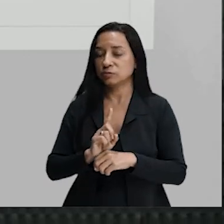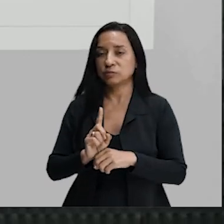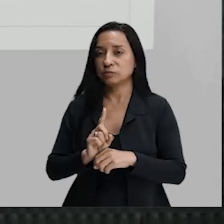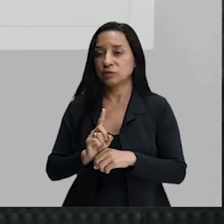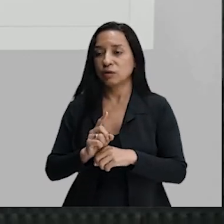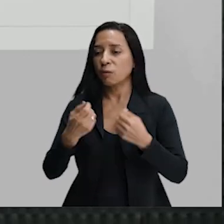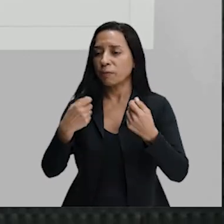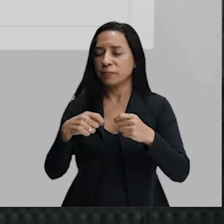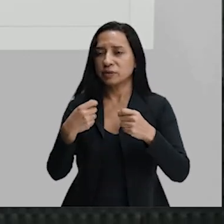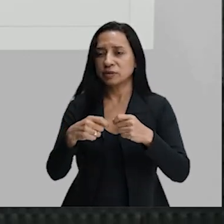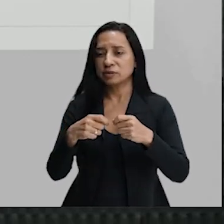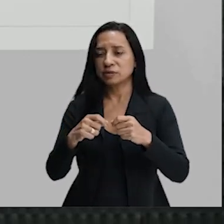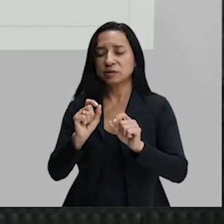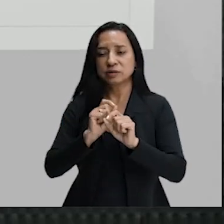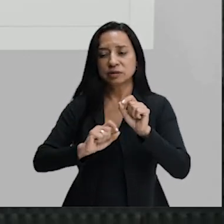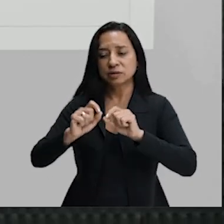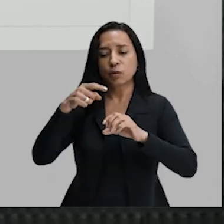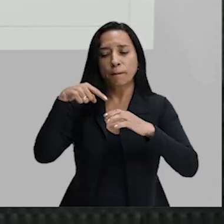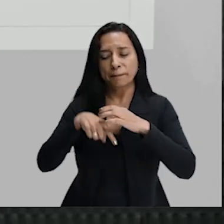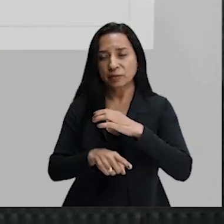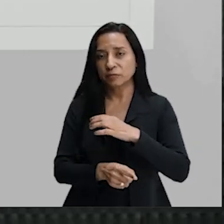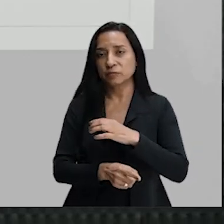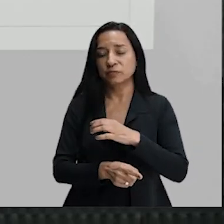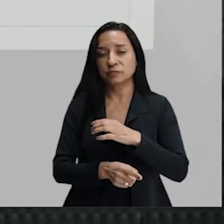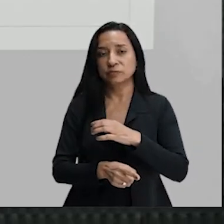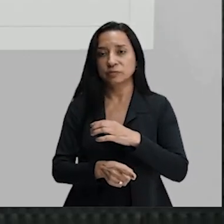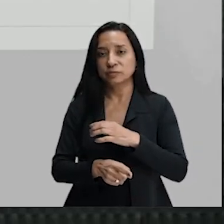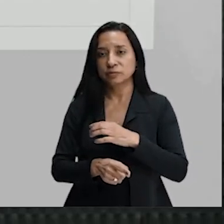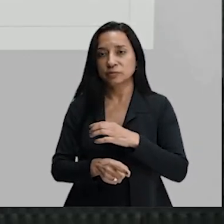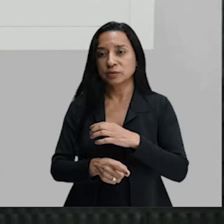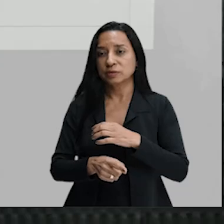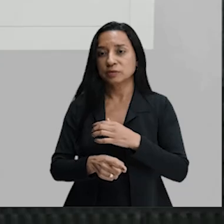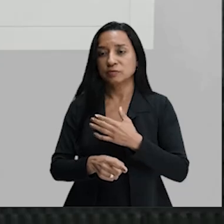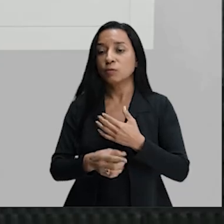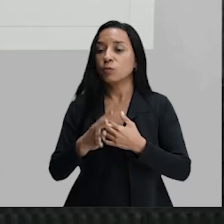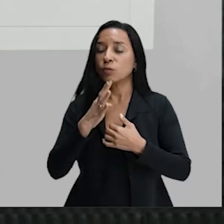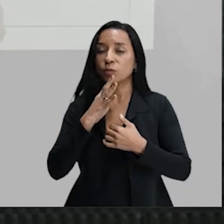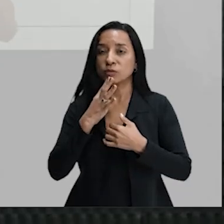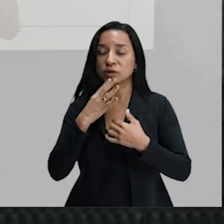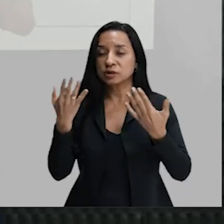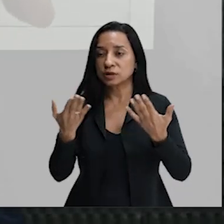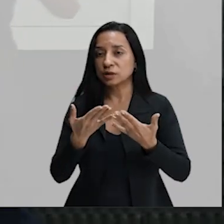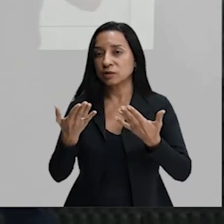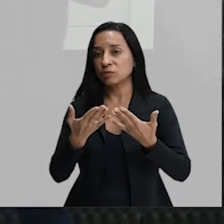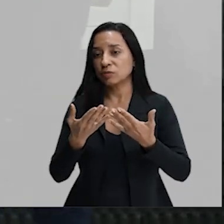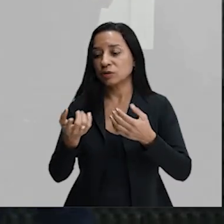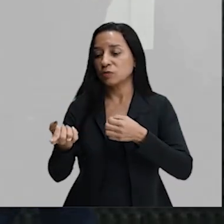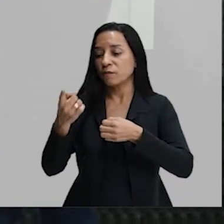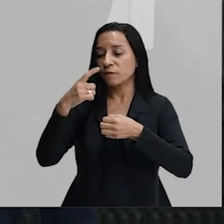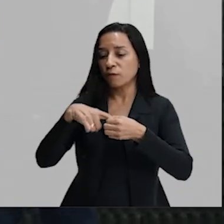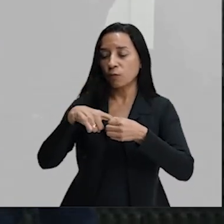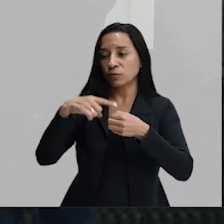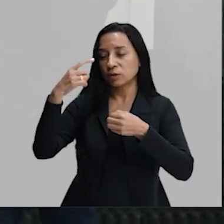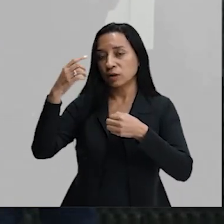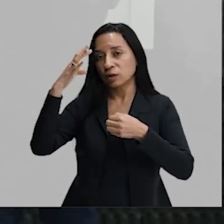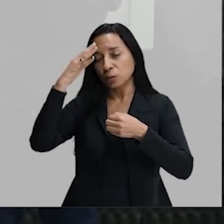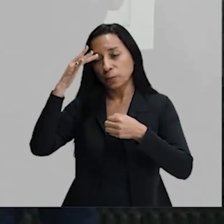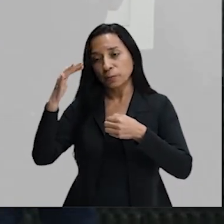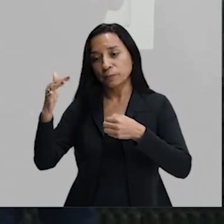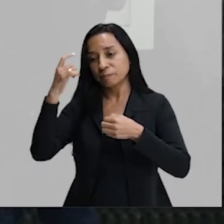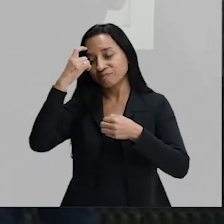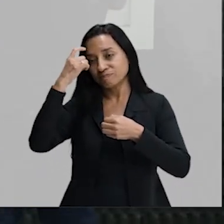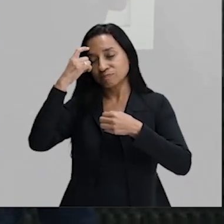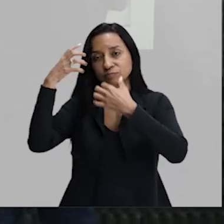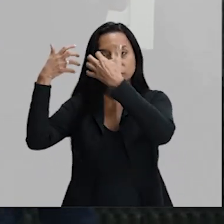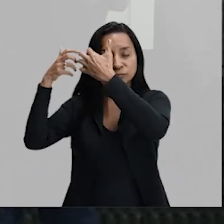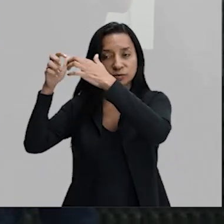não precisa que você se aprofunde tanto. Então, nós vamos ficar com esse movimento de volta do pensamento.